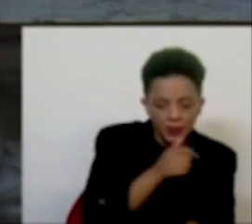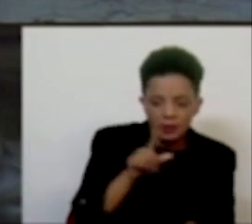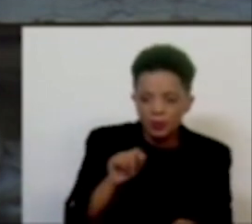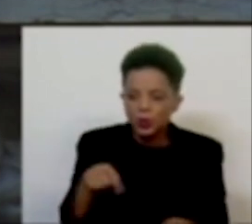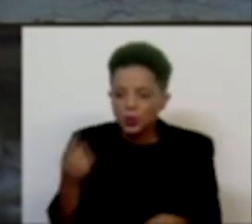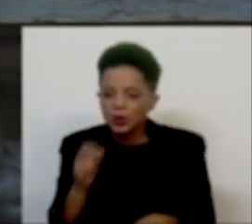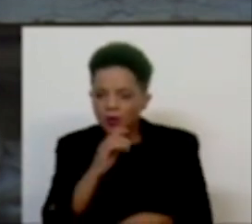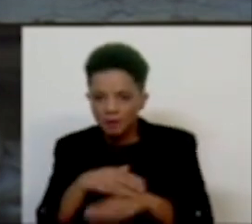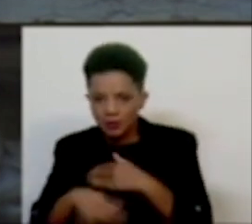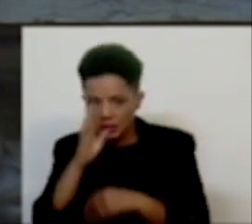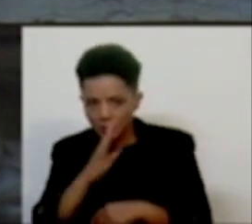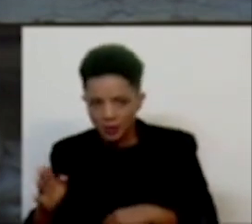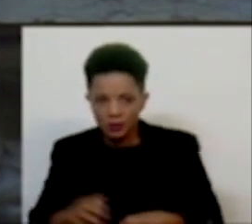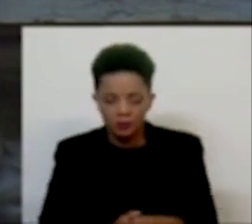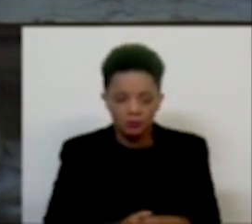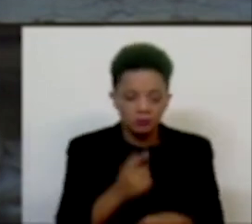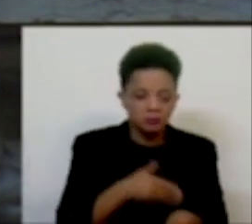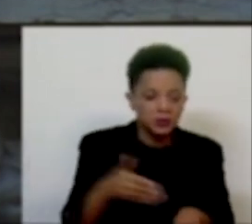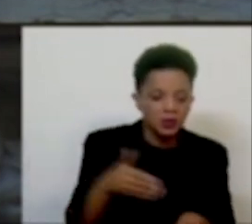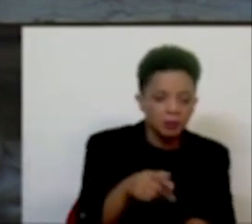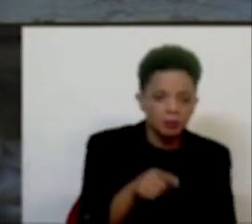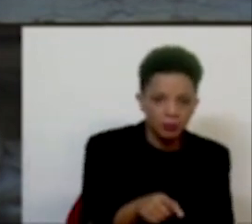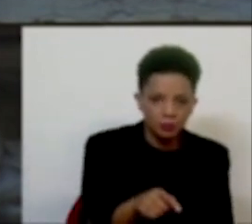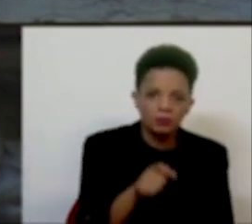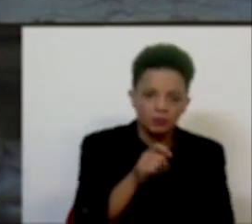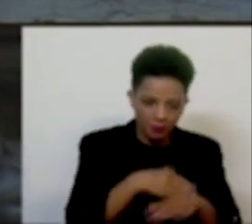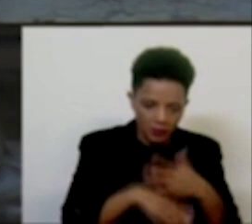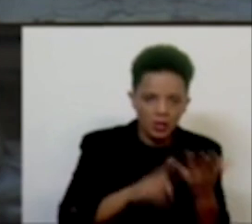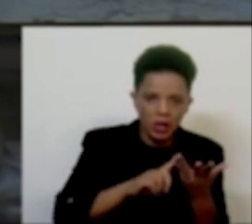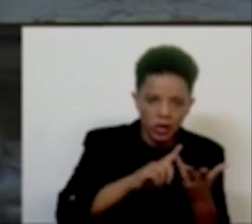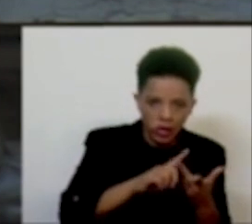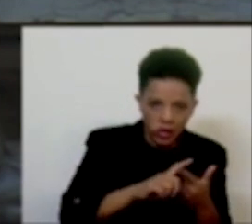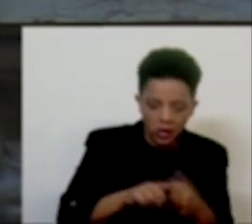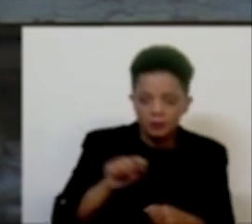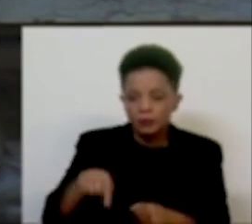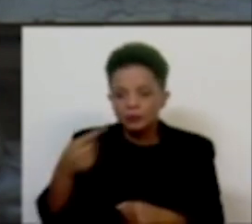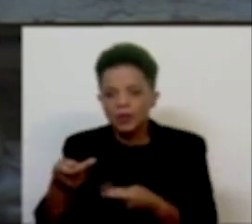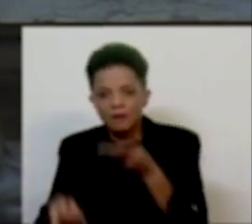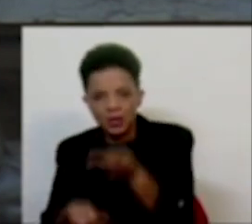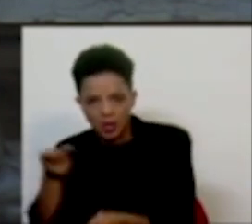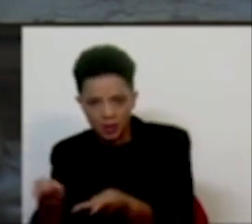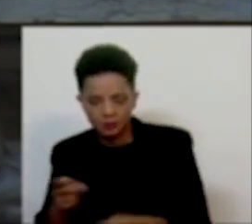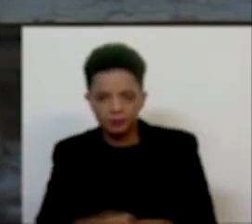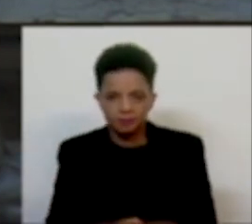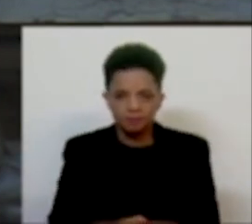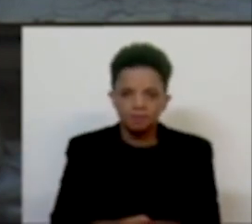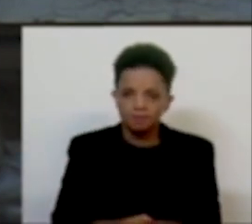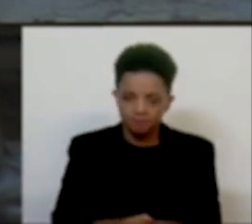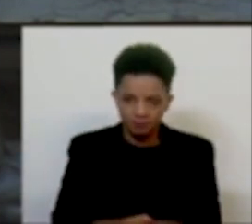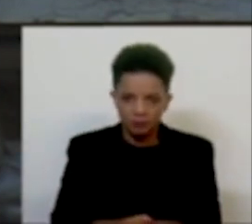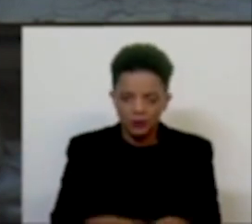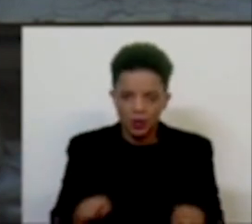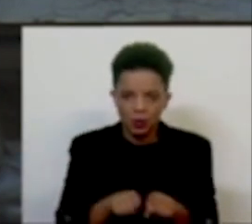outro para executar. Há um tempo para realizar e outro para avaliar. Não se sucedem uns